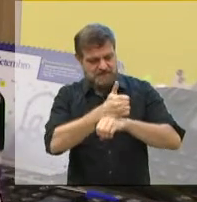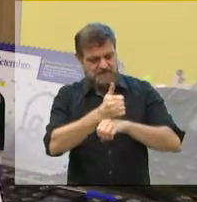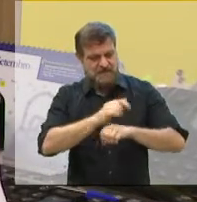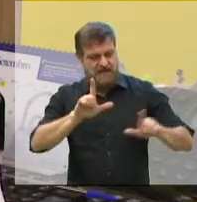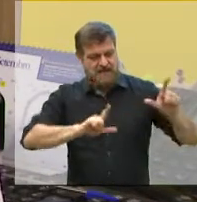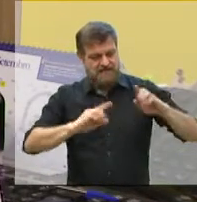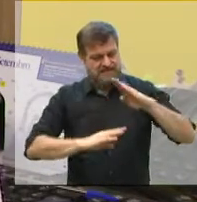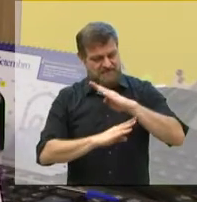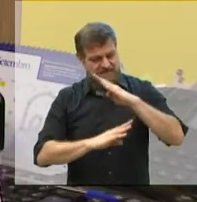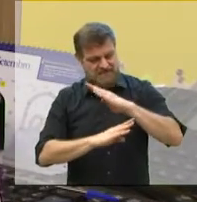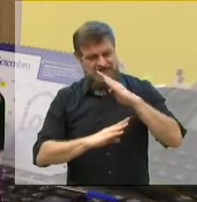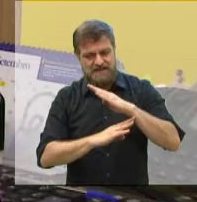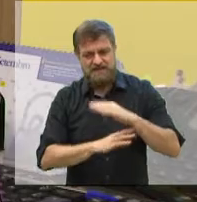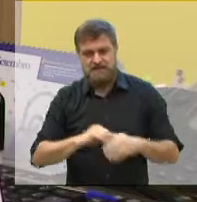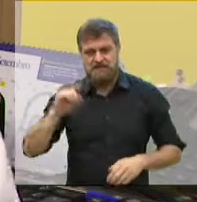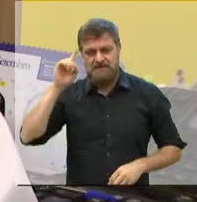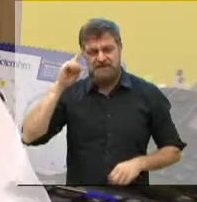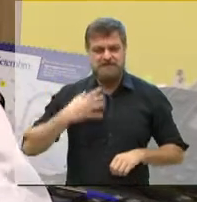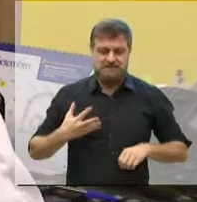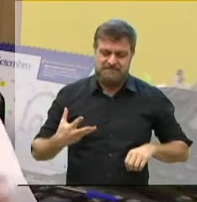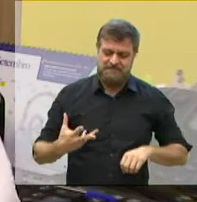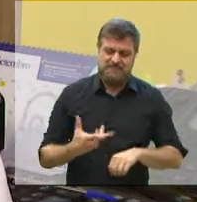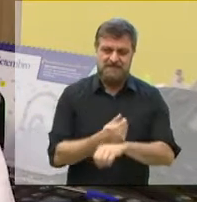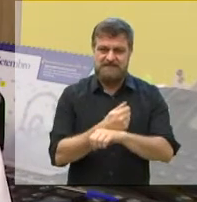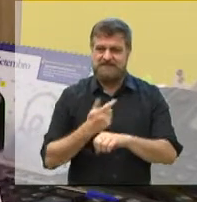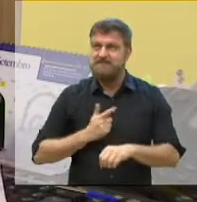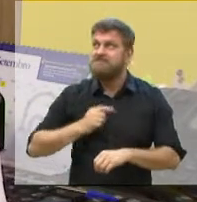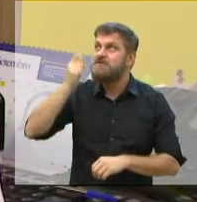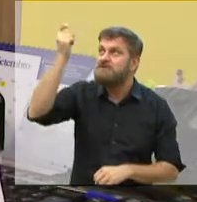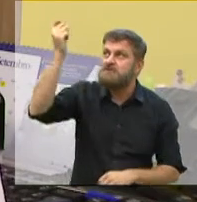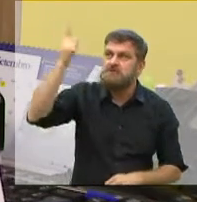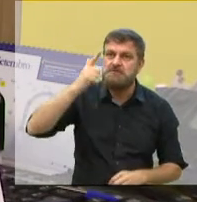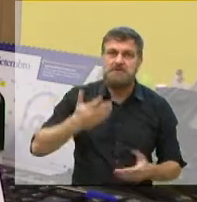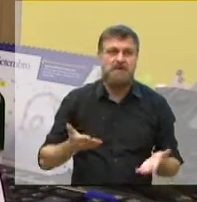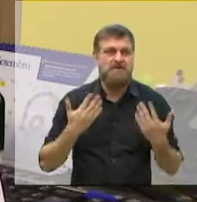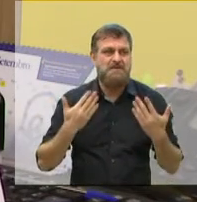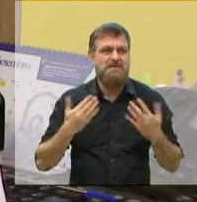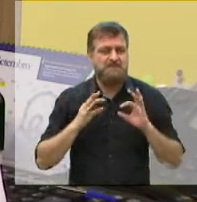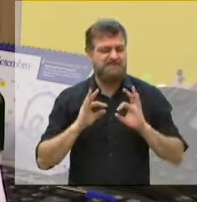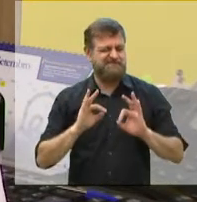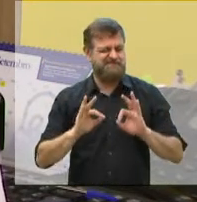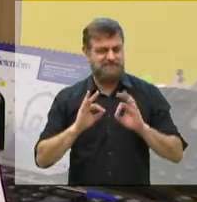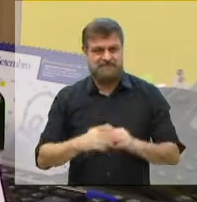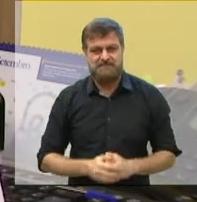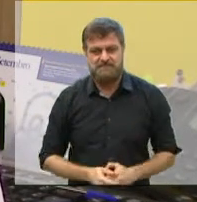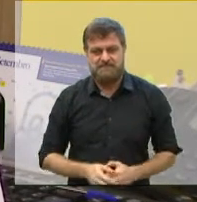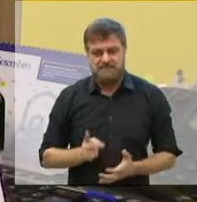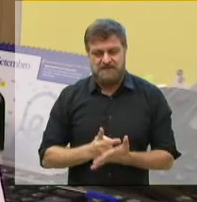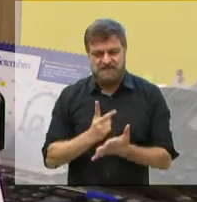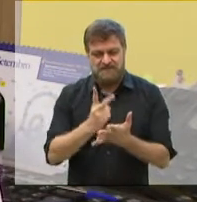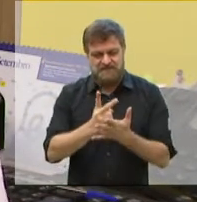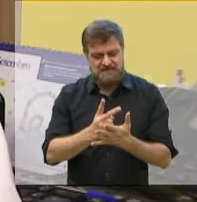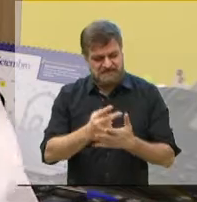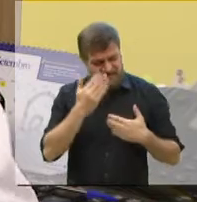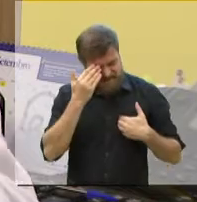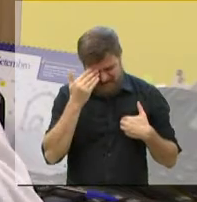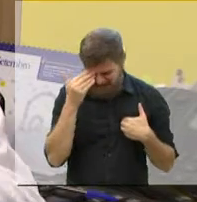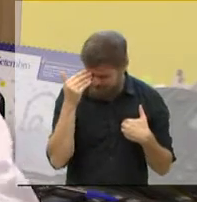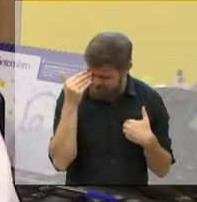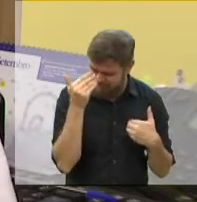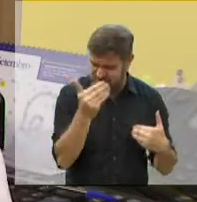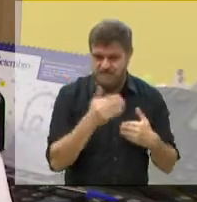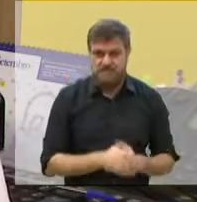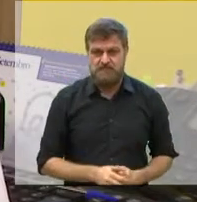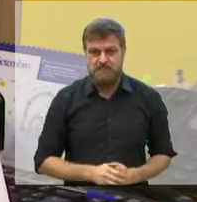conosco aqui nesse dia maravilhoso, ensolarado. Eu sempre falo que eu tenho que ter gratidão muito,